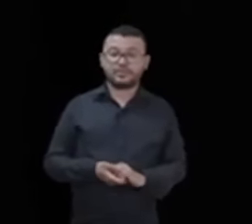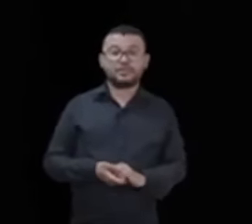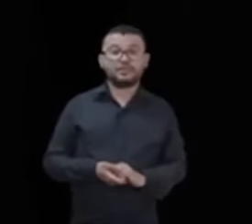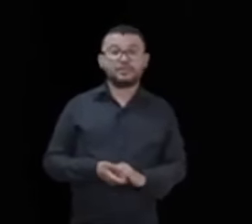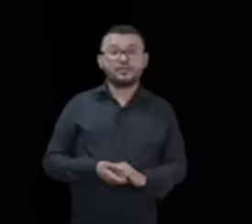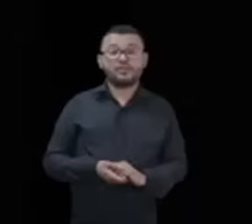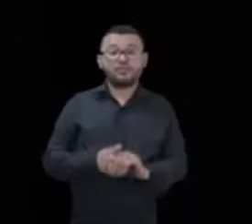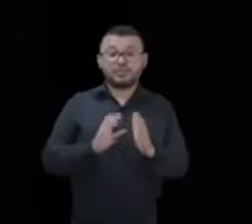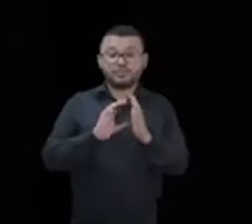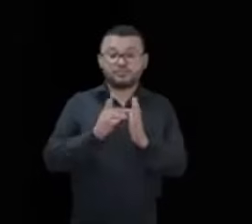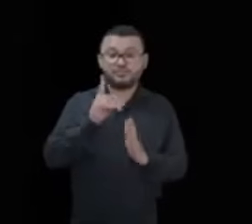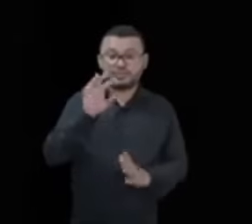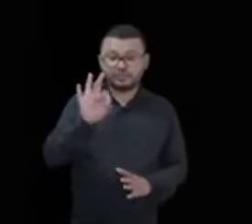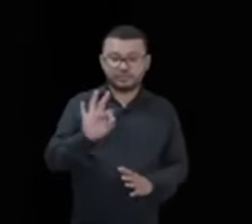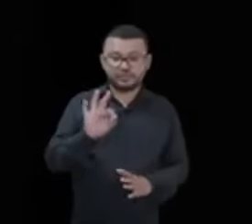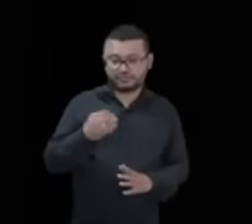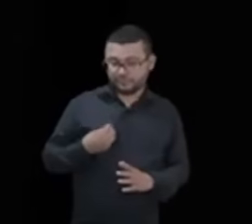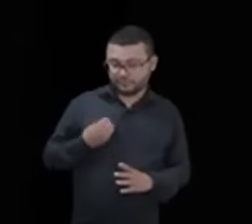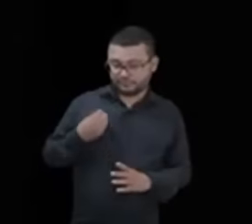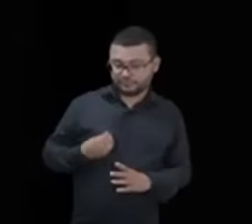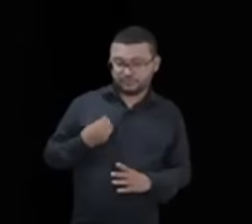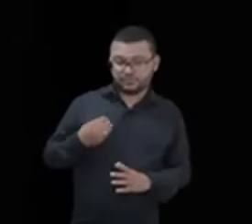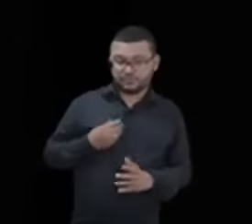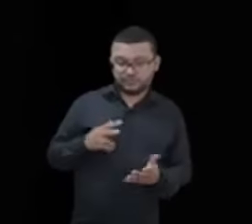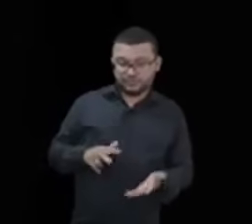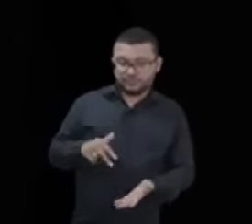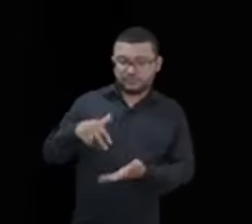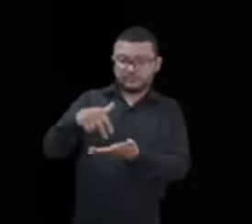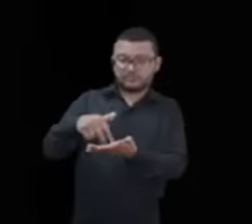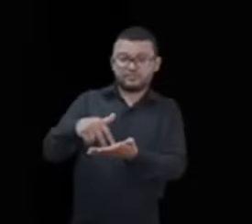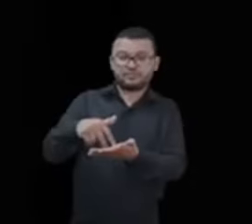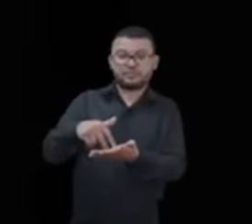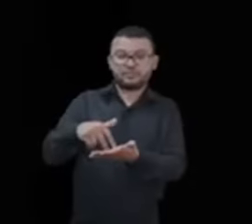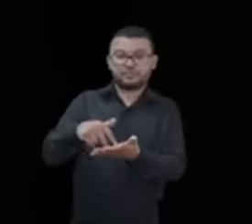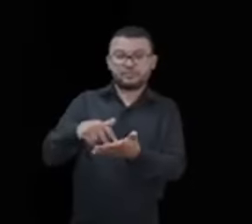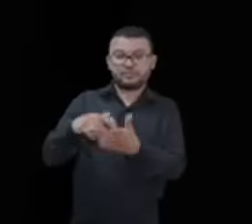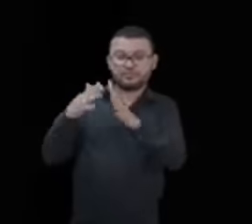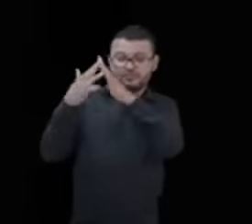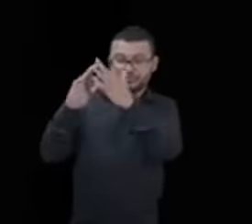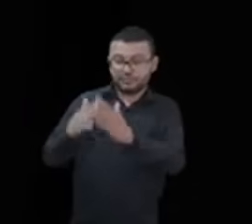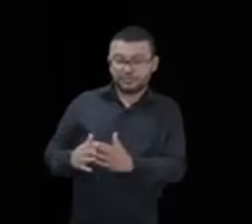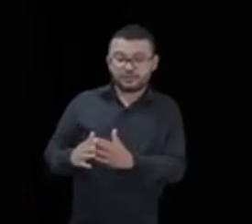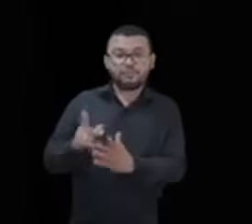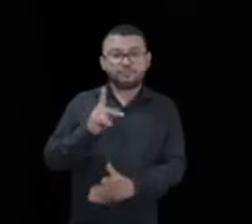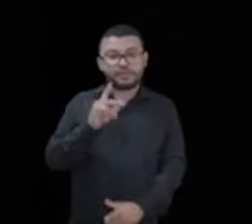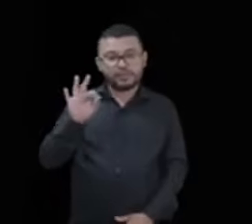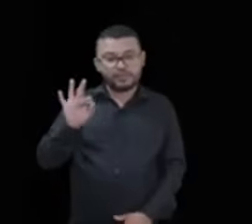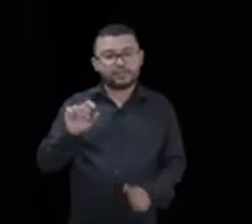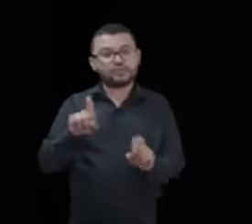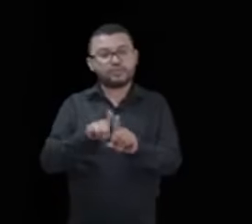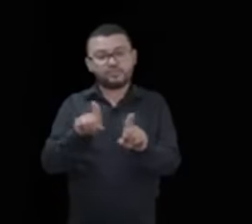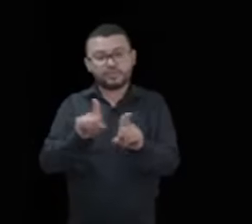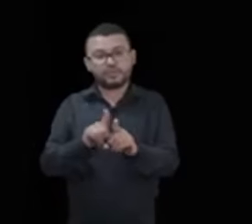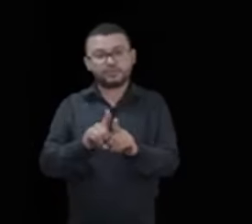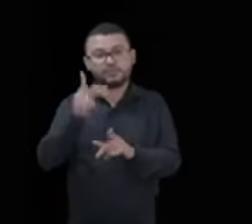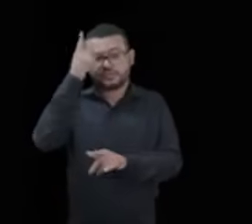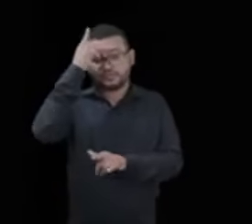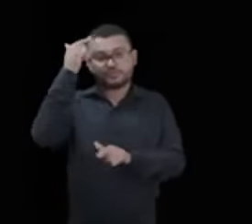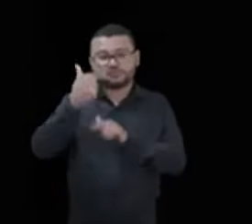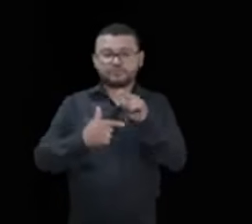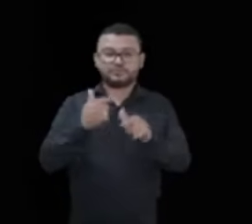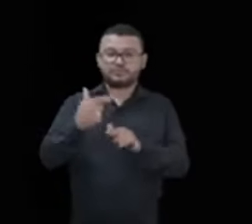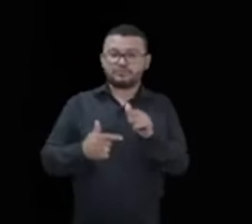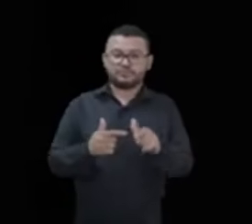tiver presença nas periferias, presença junto à classe trabalhadora brasileira.